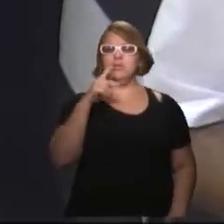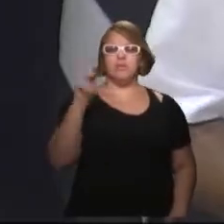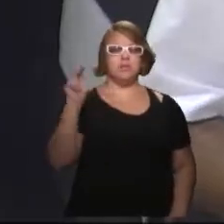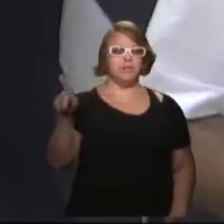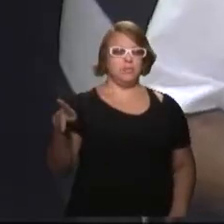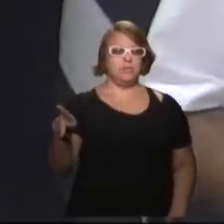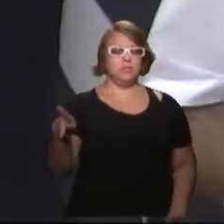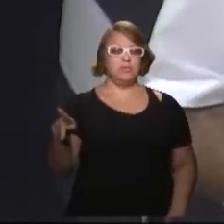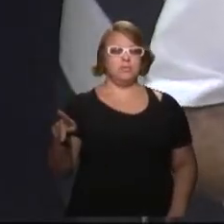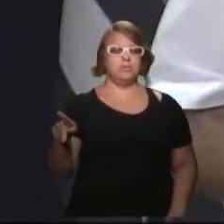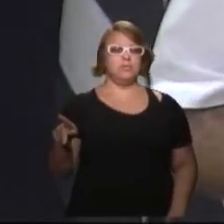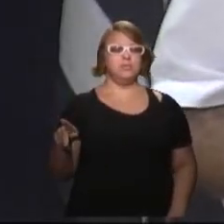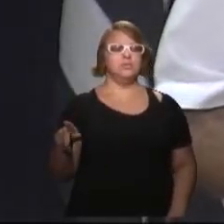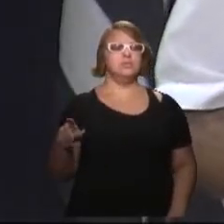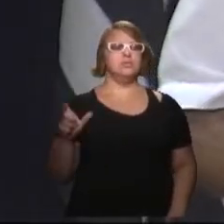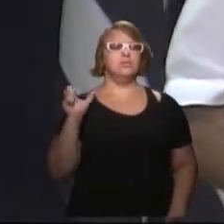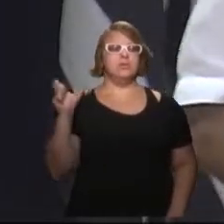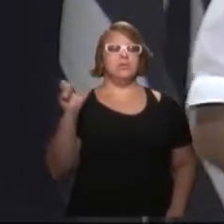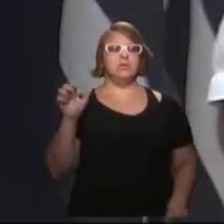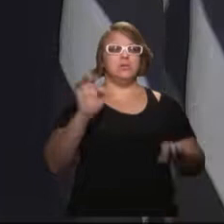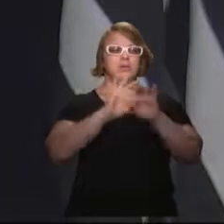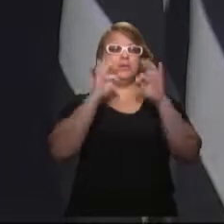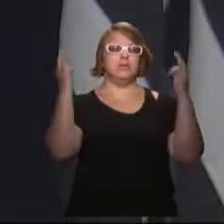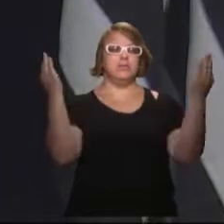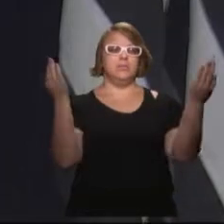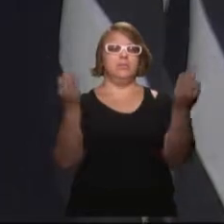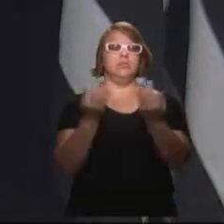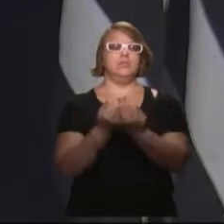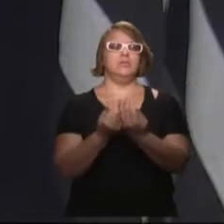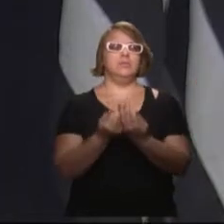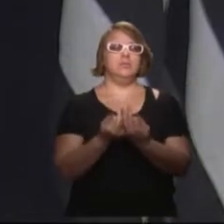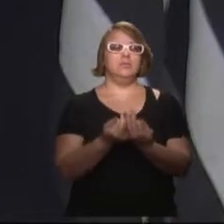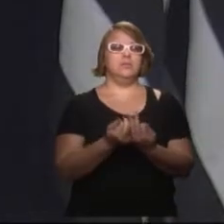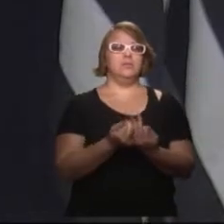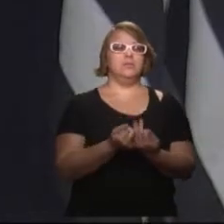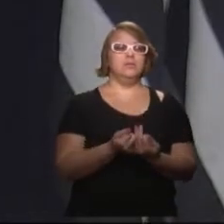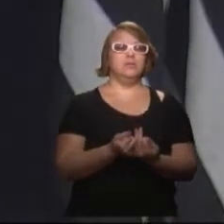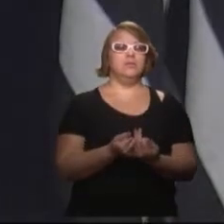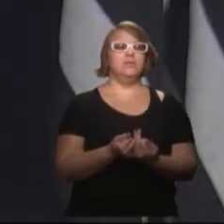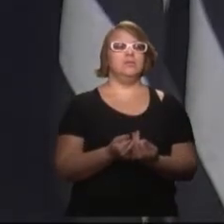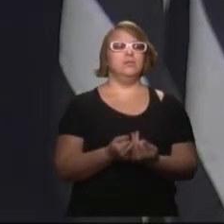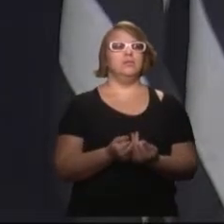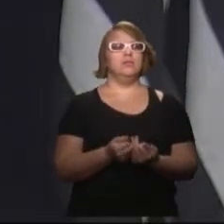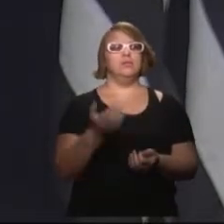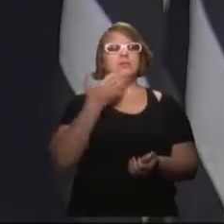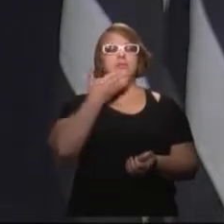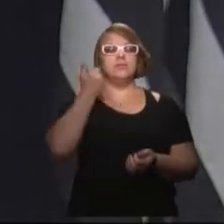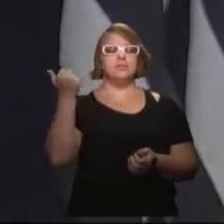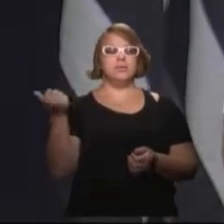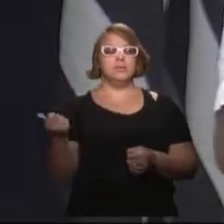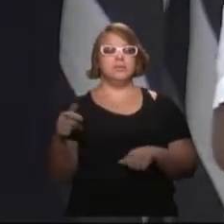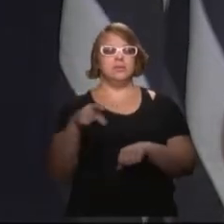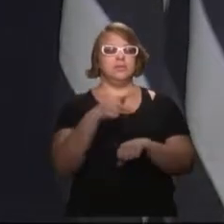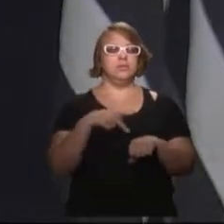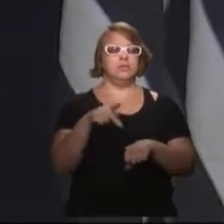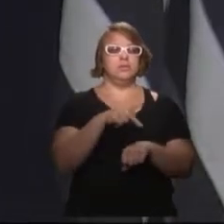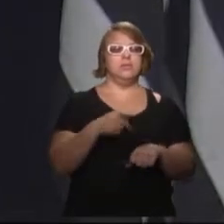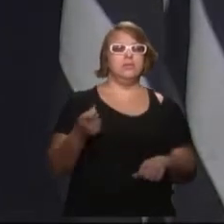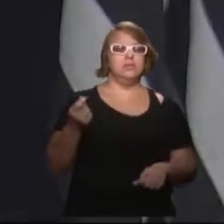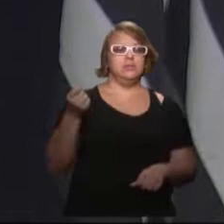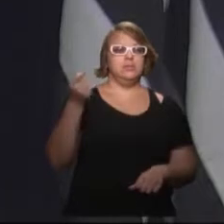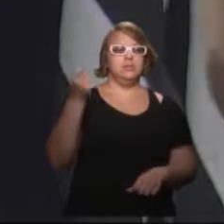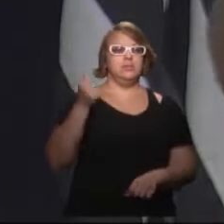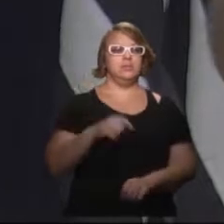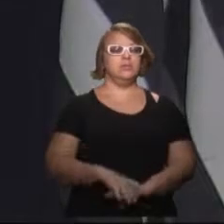mais contribui para a economia desse país. O Bolsa Família, vereador Salvador Soares e todos os vereadores, é importante colocar isso aí.